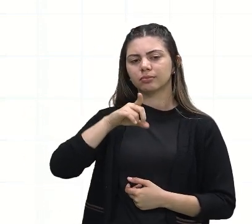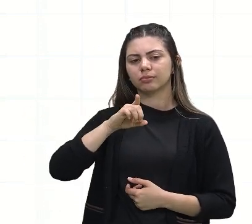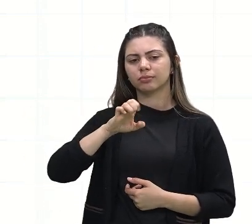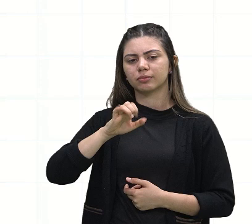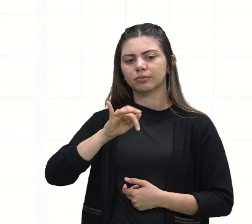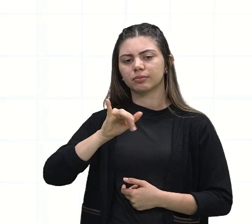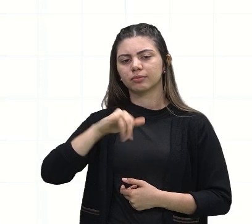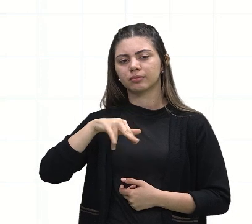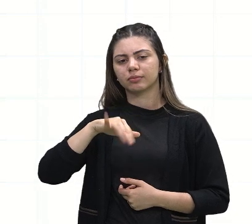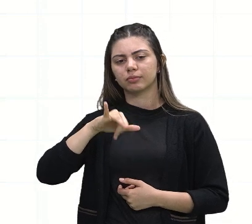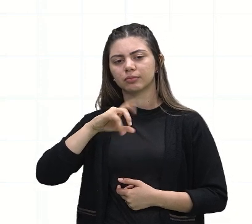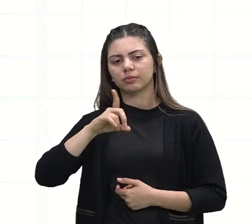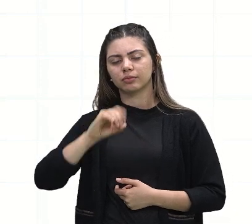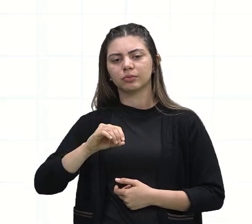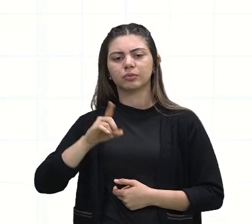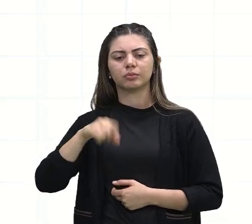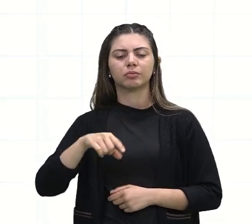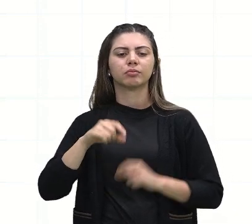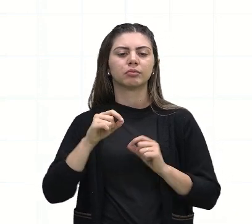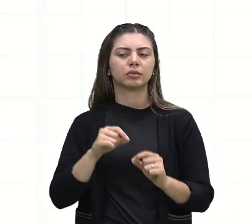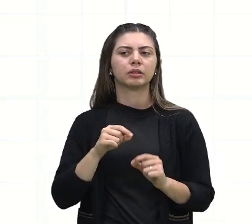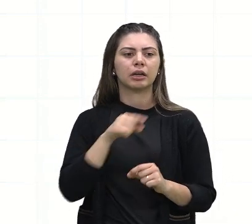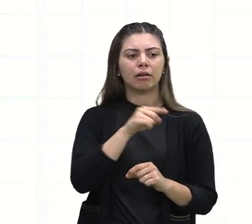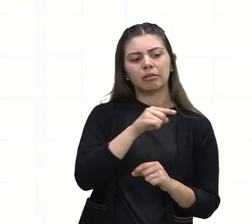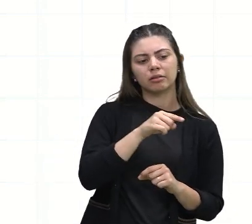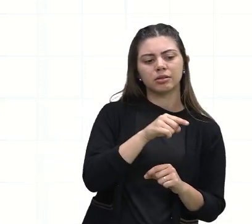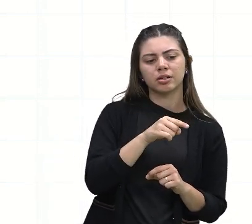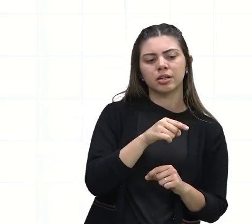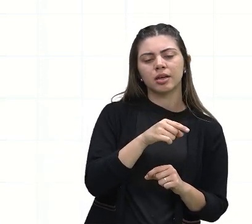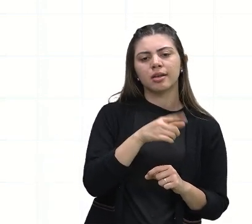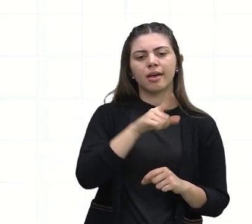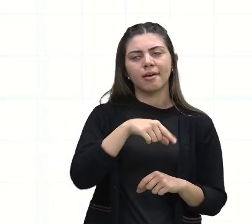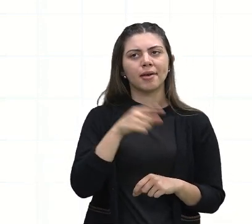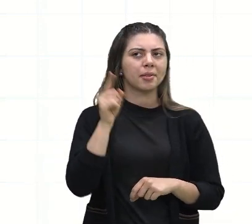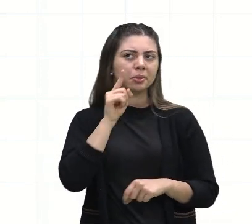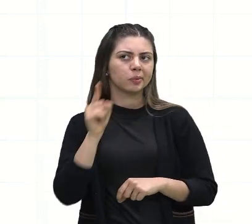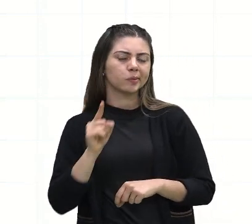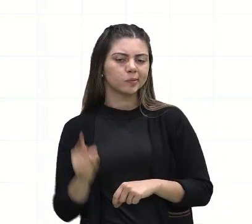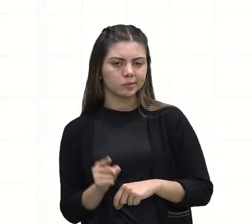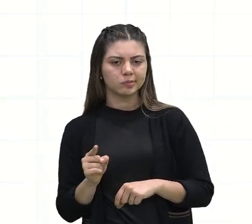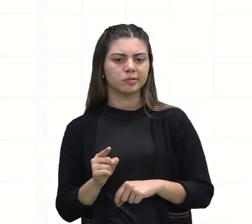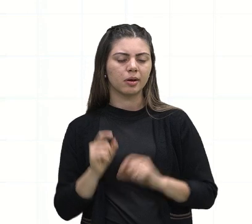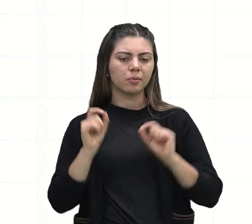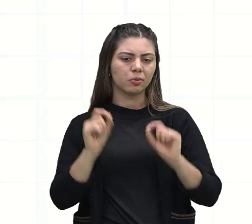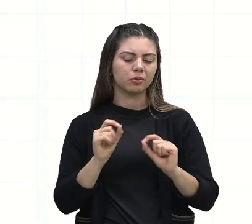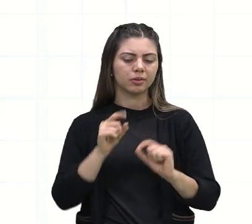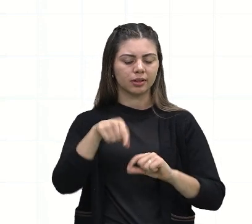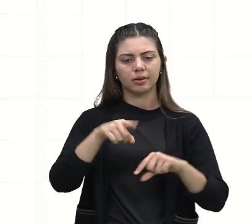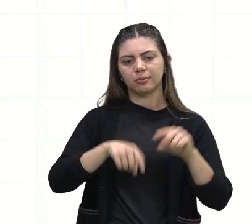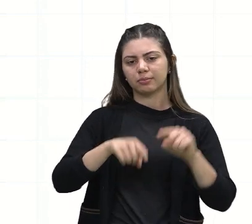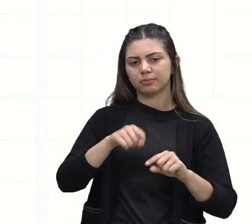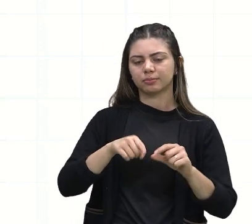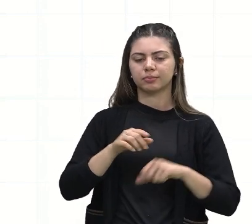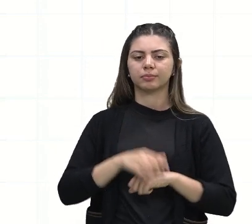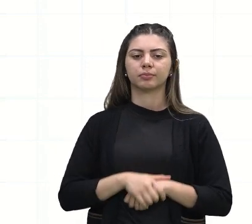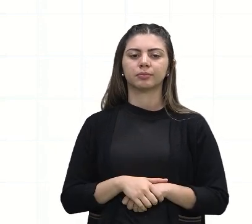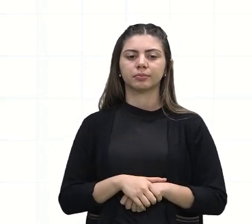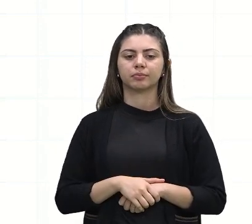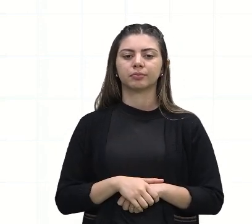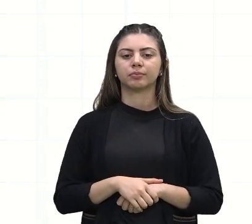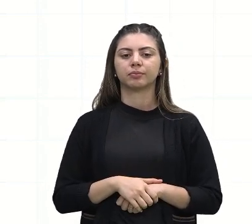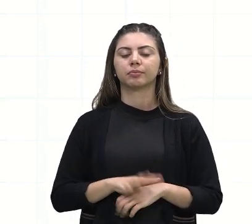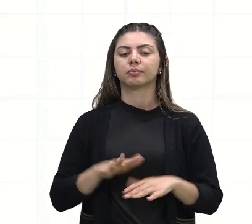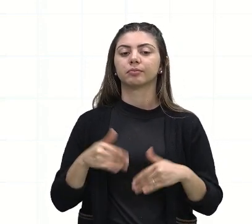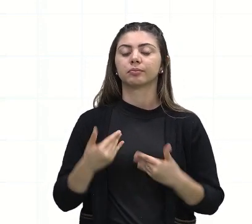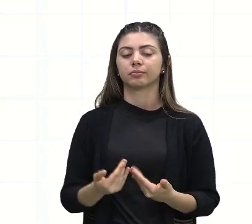a ideia de indefinir algo, né? Ele vai estar indefinindo determinada coisa. Já os